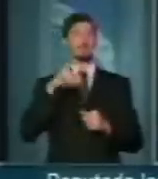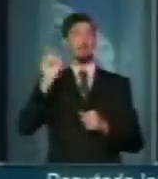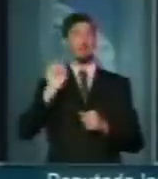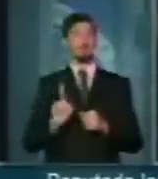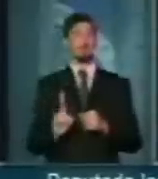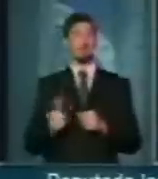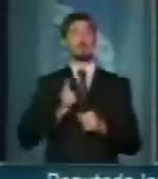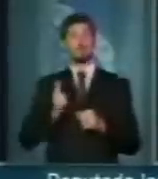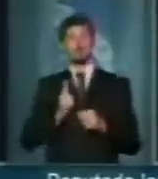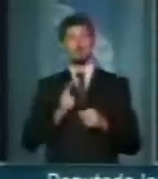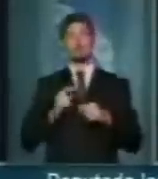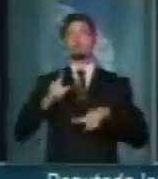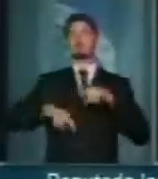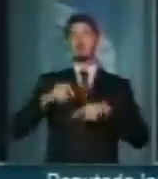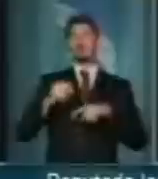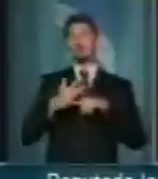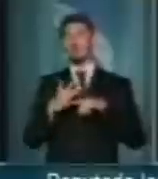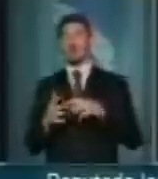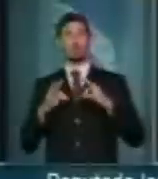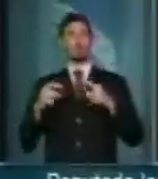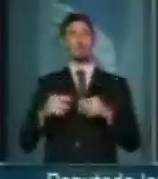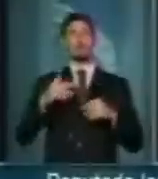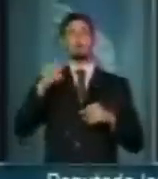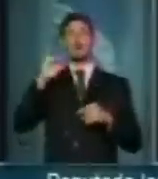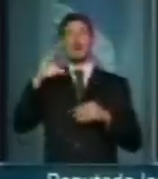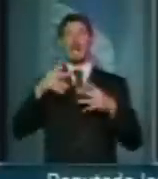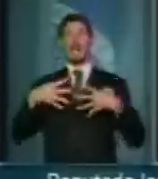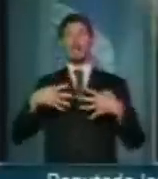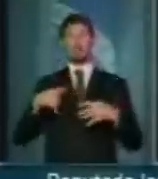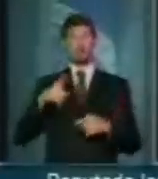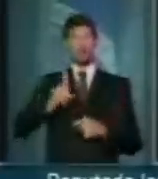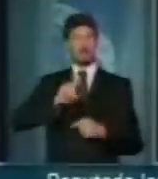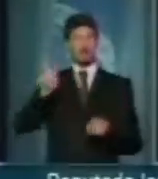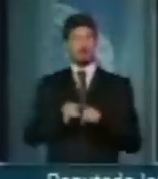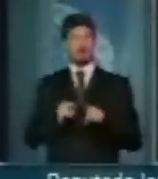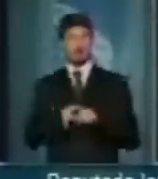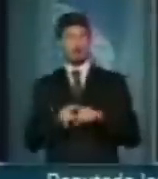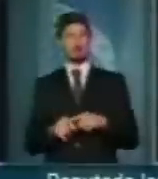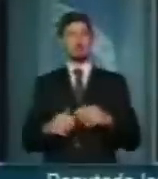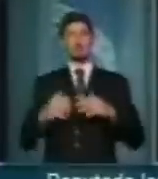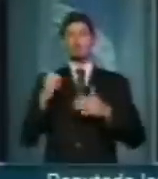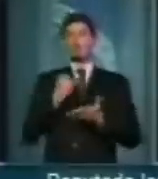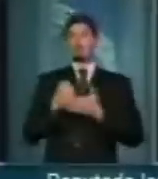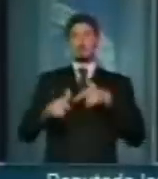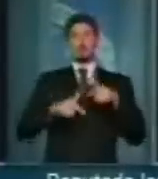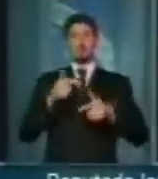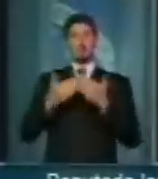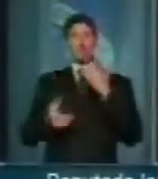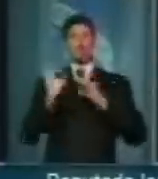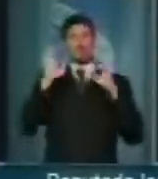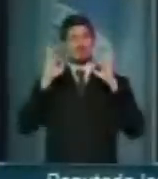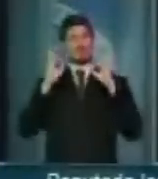de eletrodomésticos, da indústria de plástico que lá está assentada. Não haverá perda de emprego. A Sonopress,